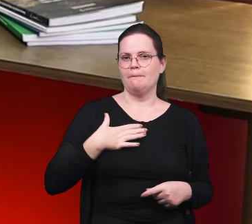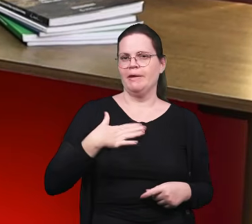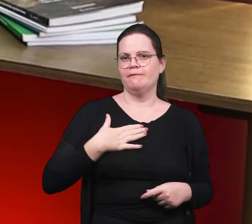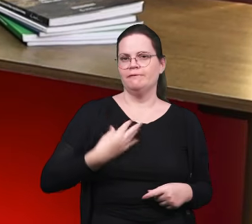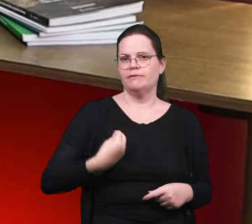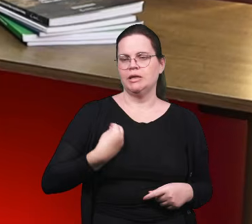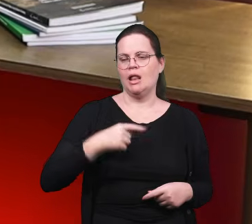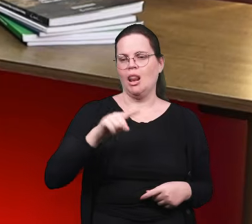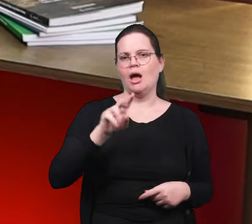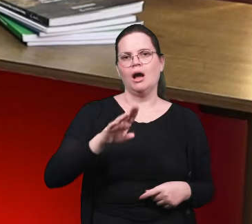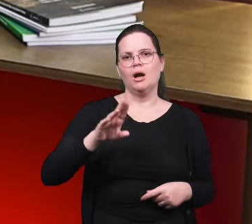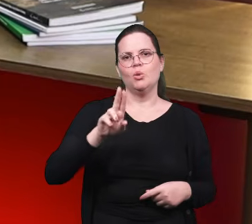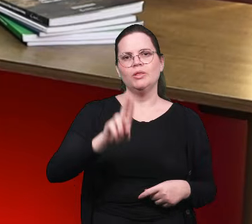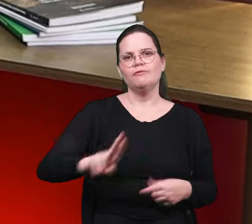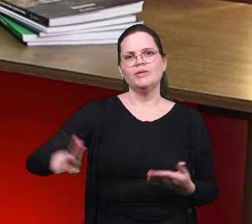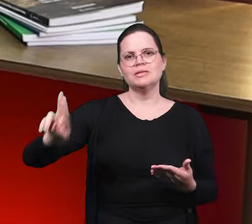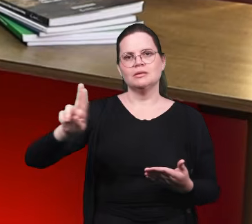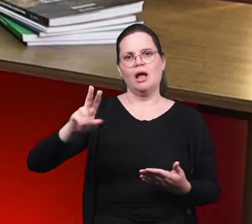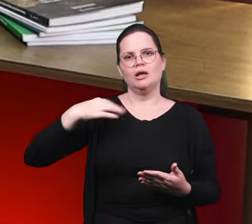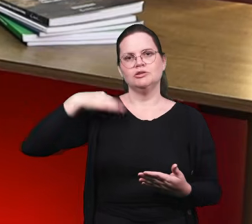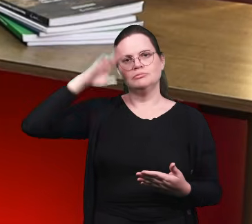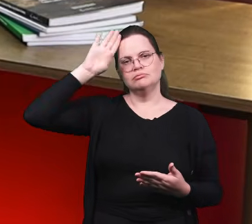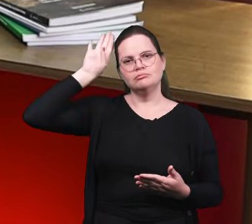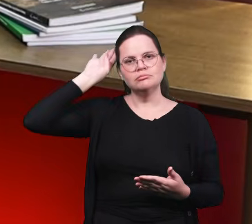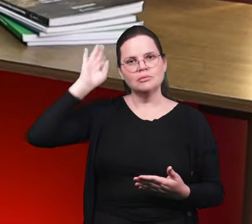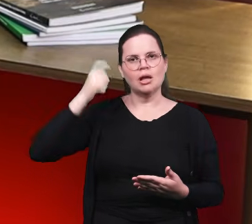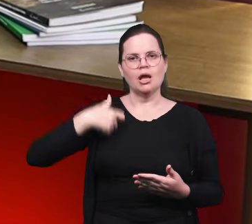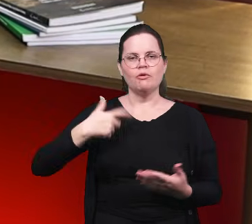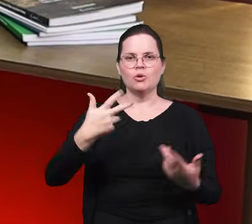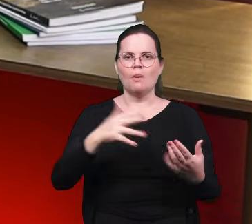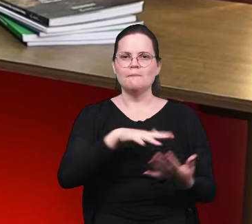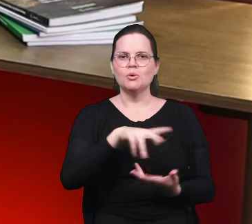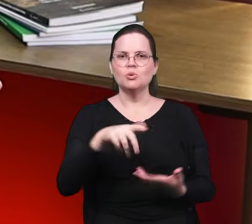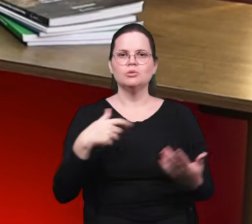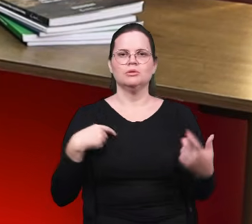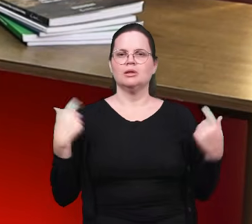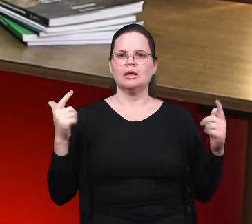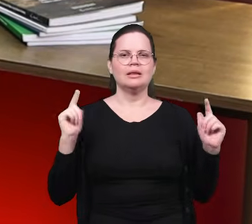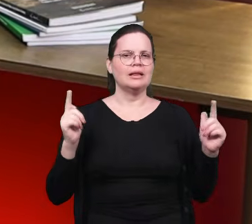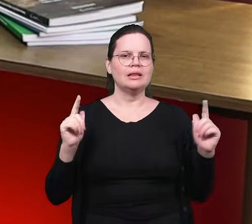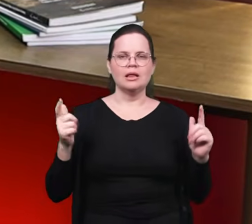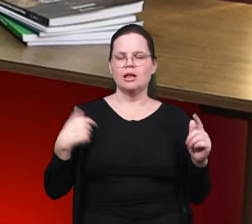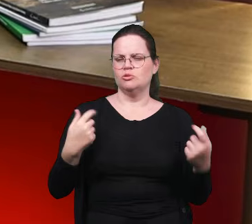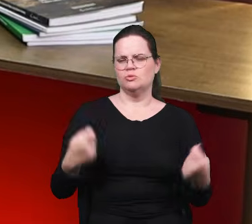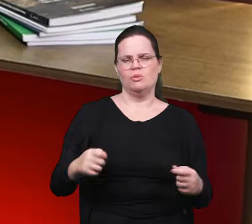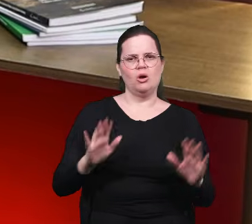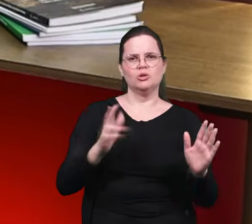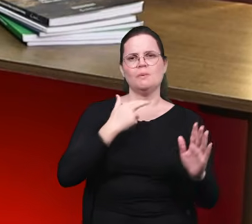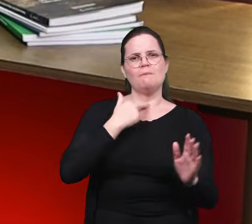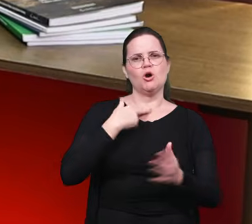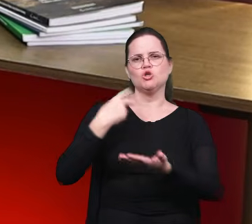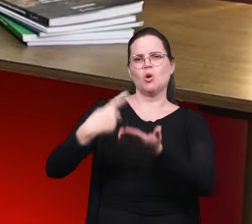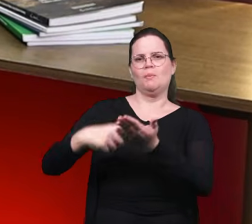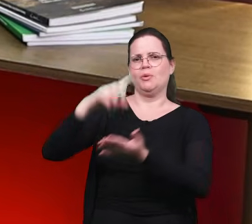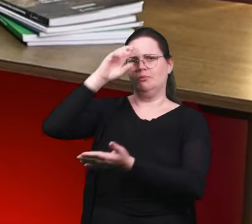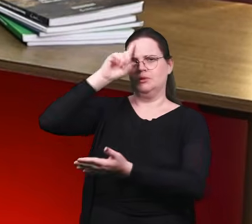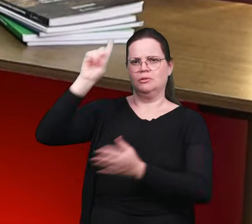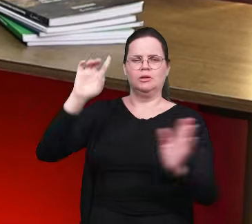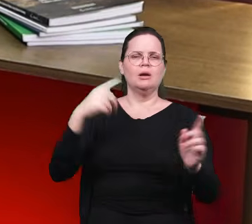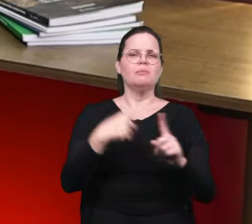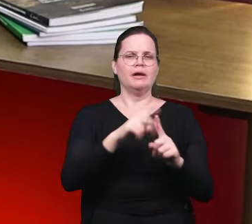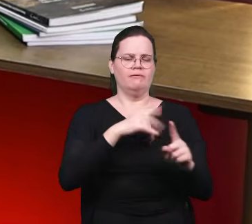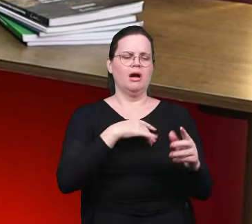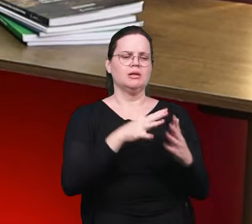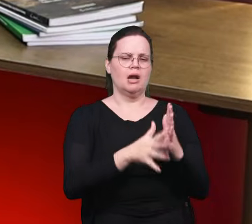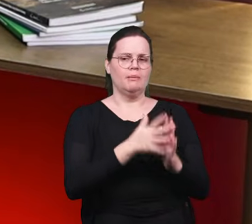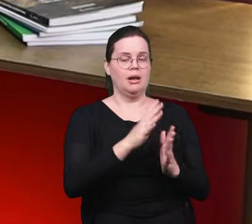a universidade como uma pessoa, né? Como uma pessoa que não tem um compromisso com Deus, porque isso vai me